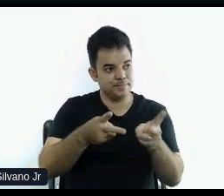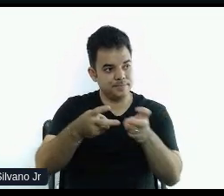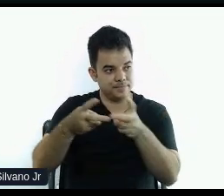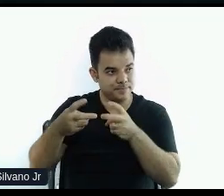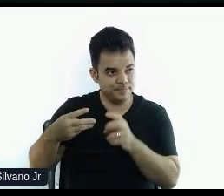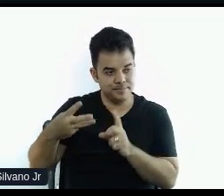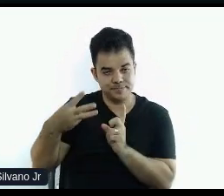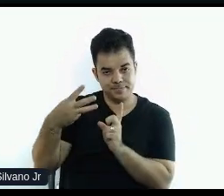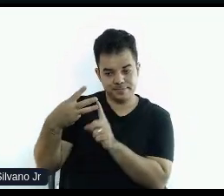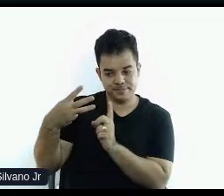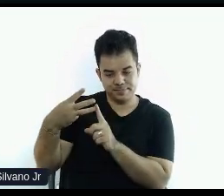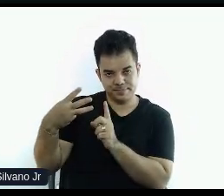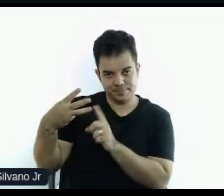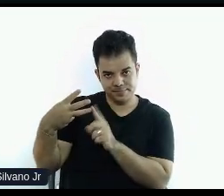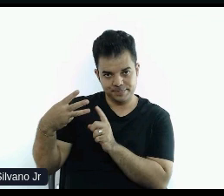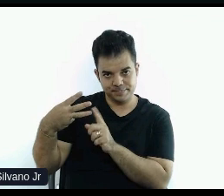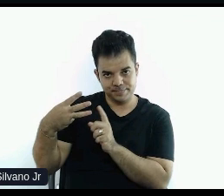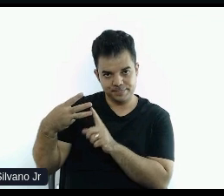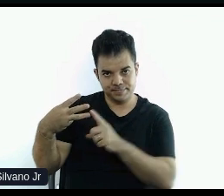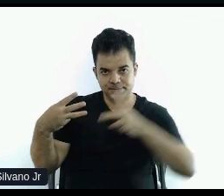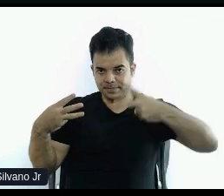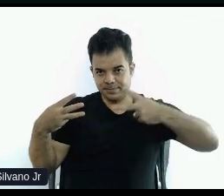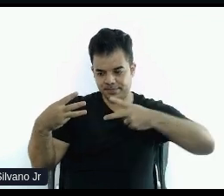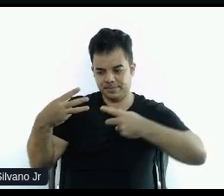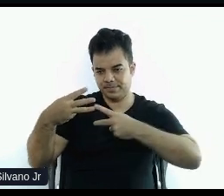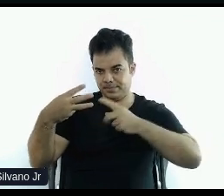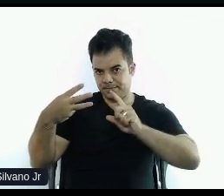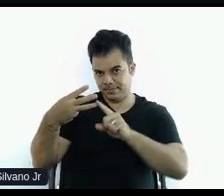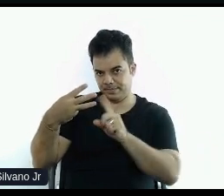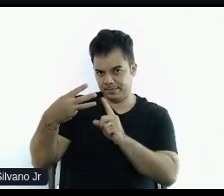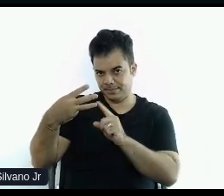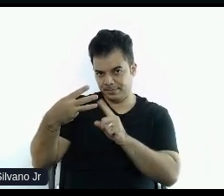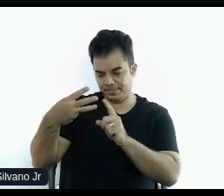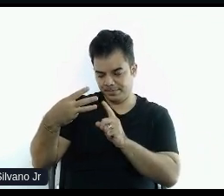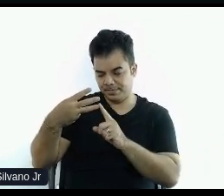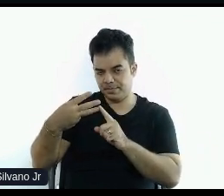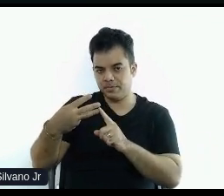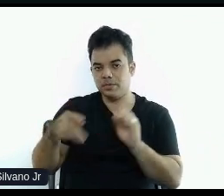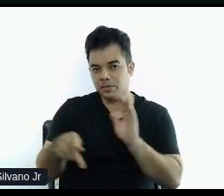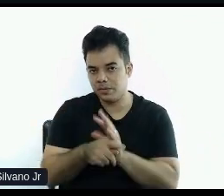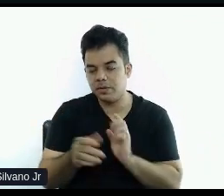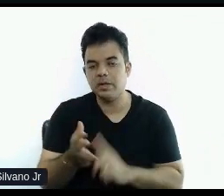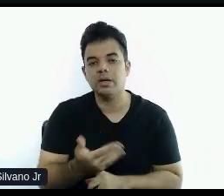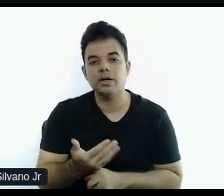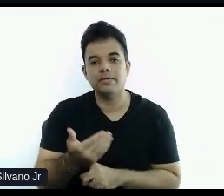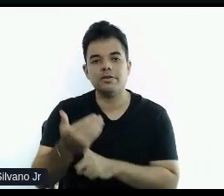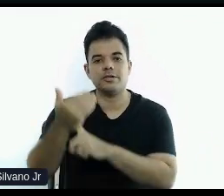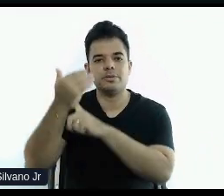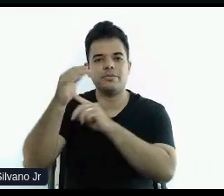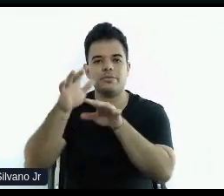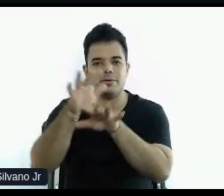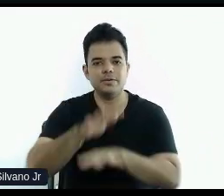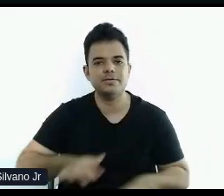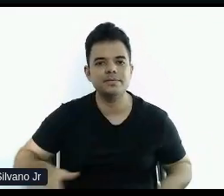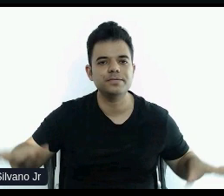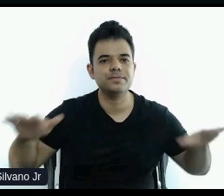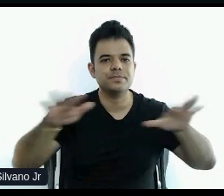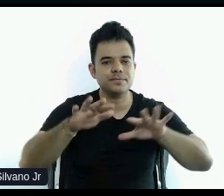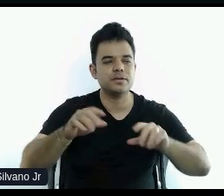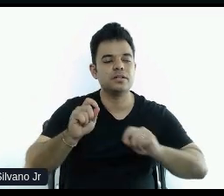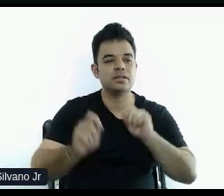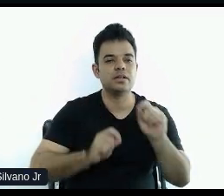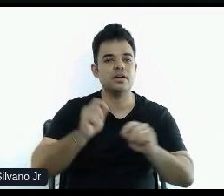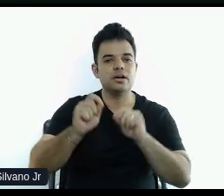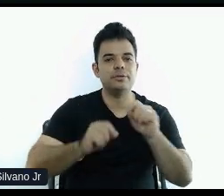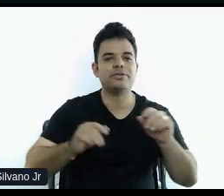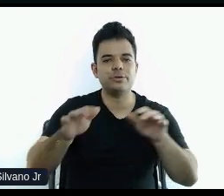validação. Que aí a gente olha para esse grupo de pessoas, tecnologias que a gente tem, e considerando todas as ferramentas que a gente já